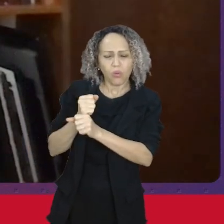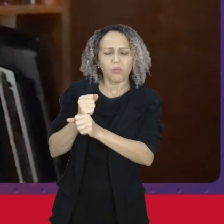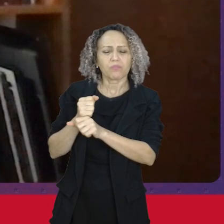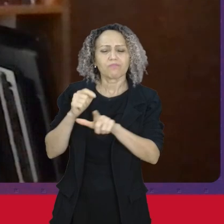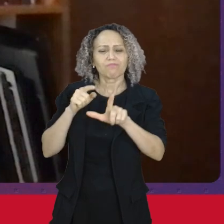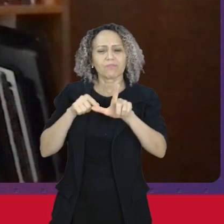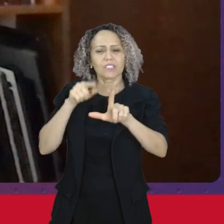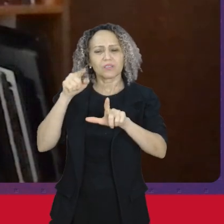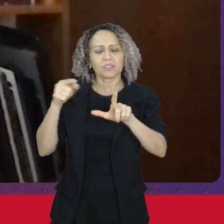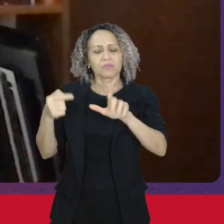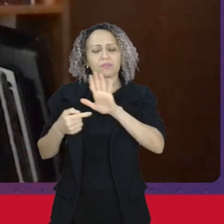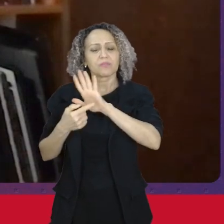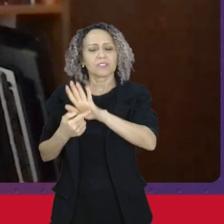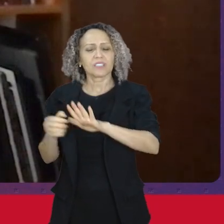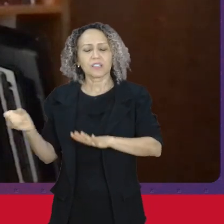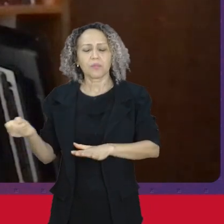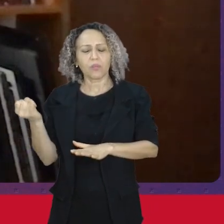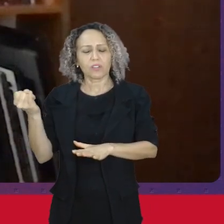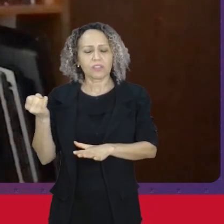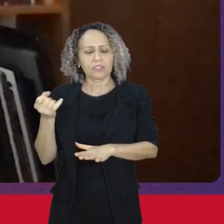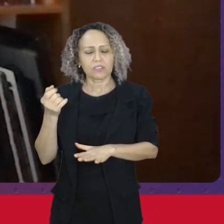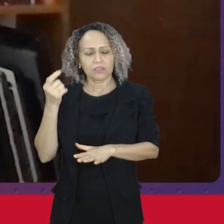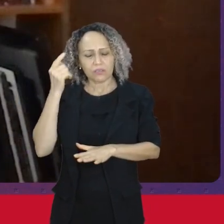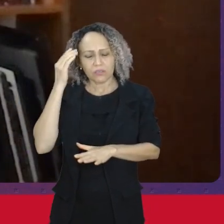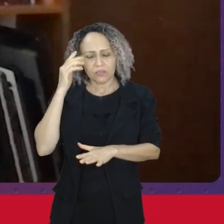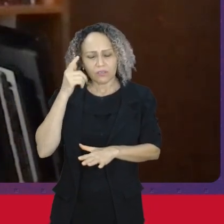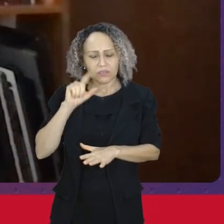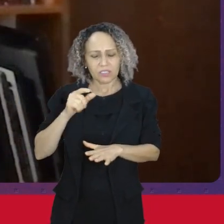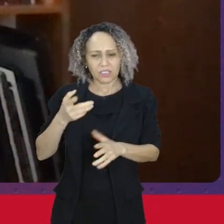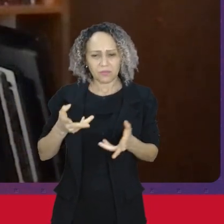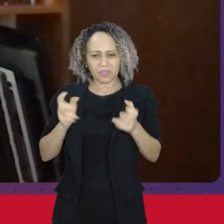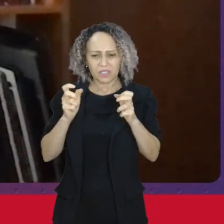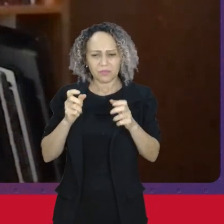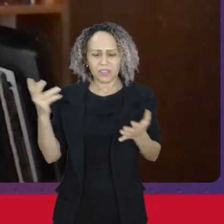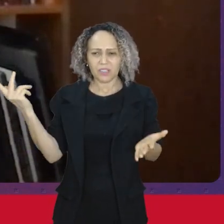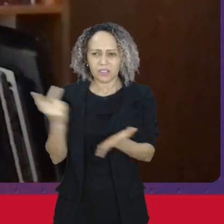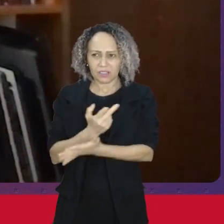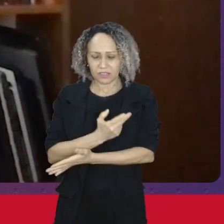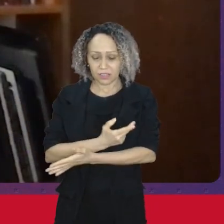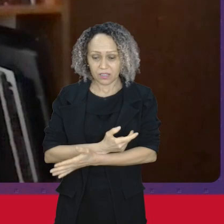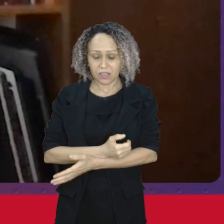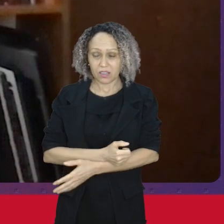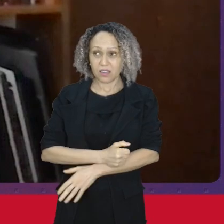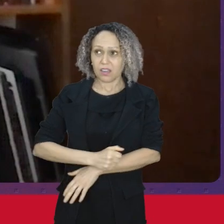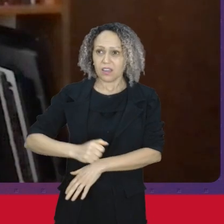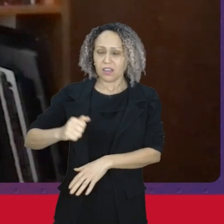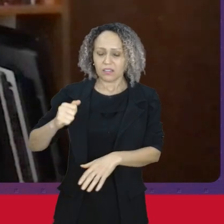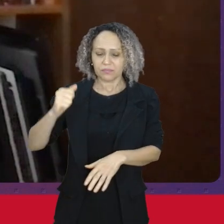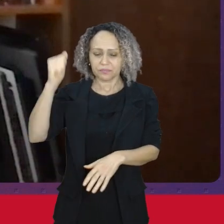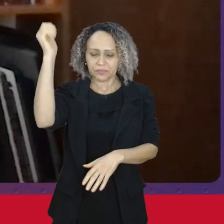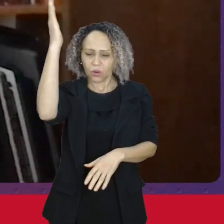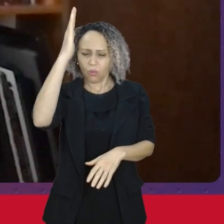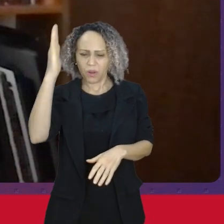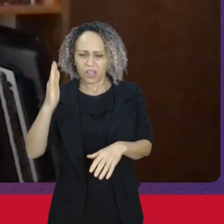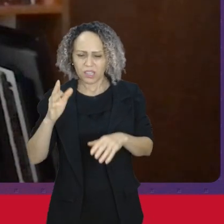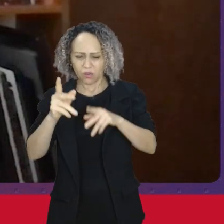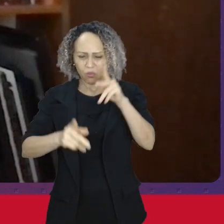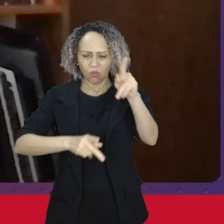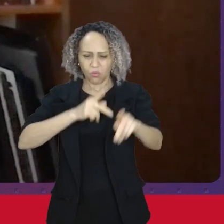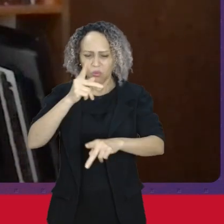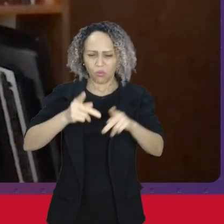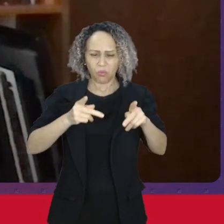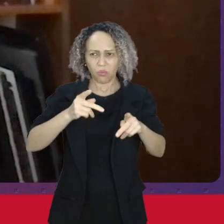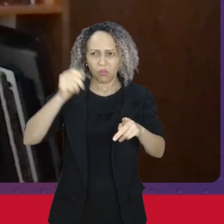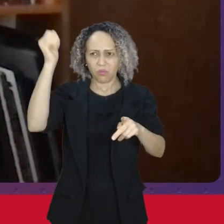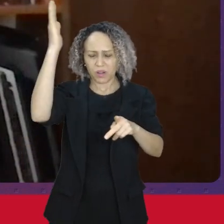consiga enxergar na história o que aconteceu. O Brasil reduzindo a população em